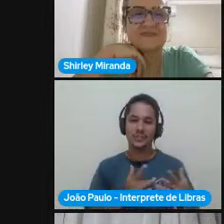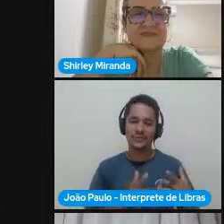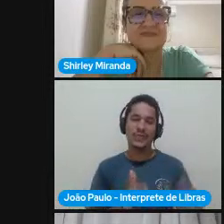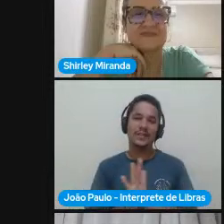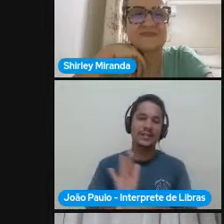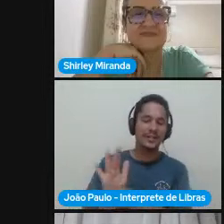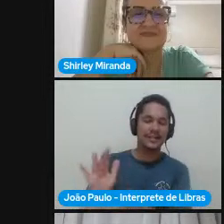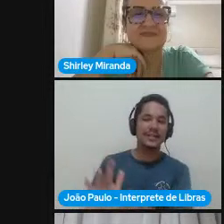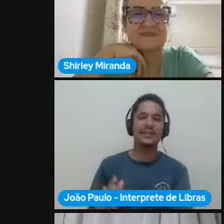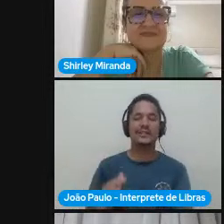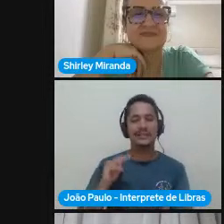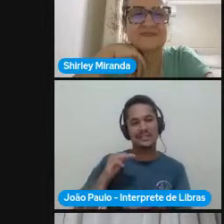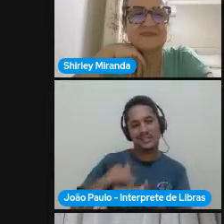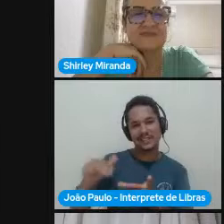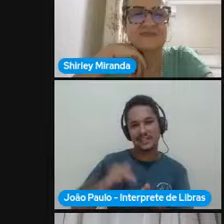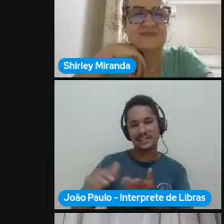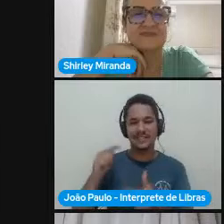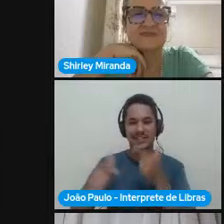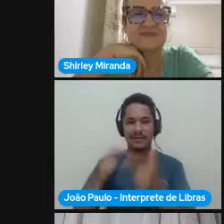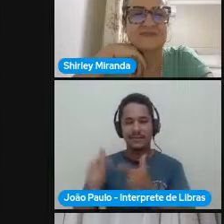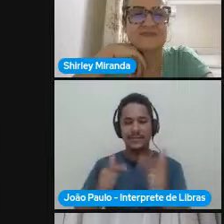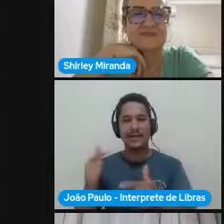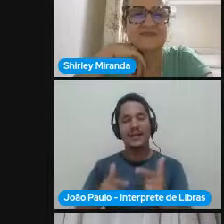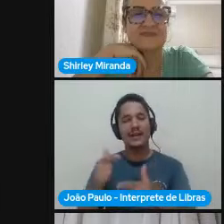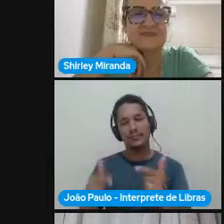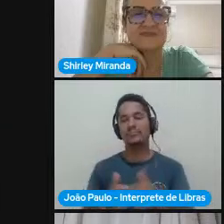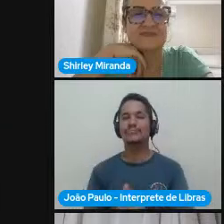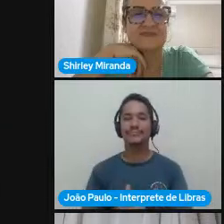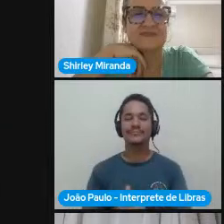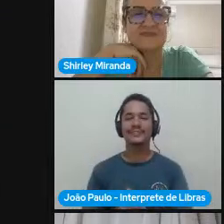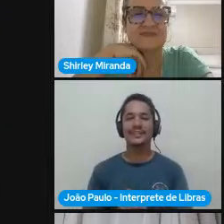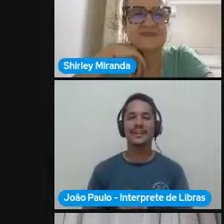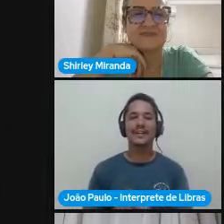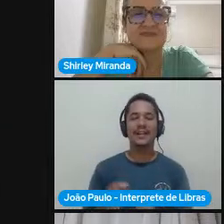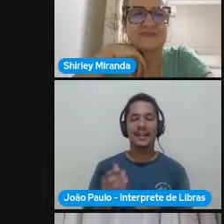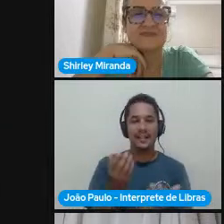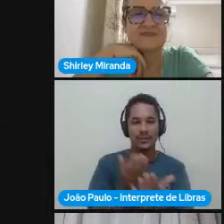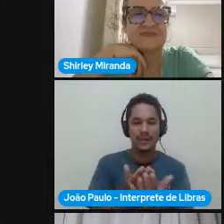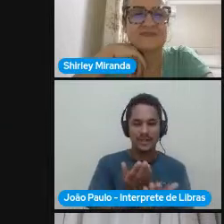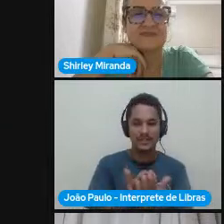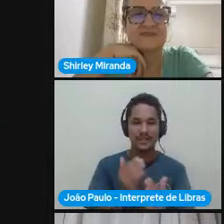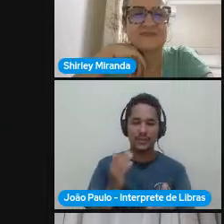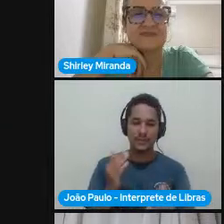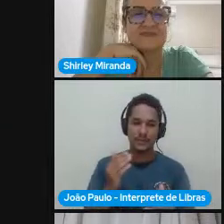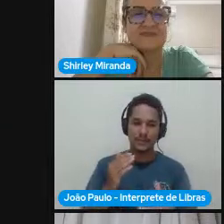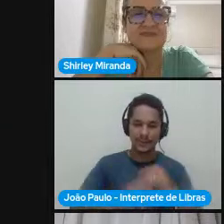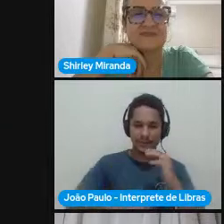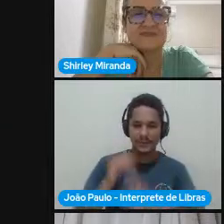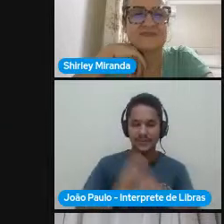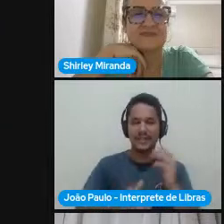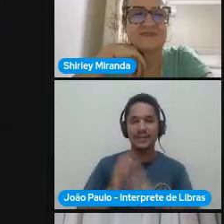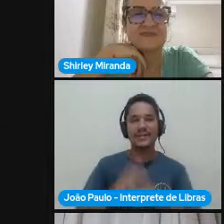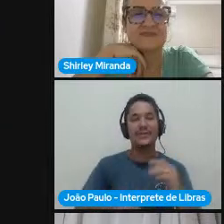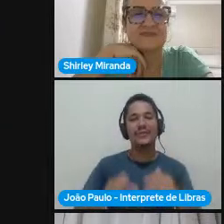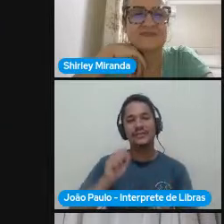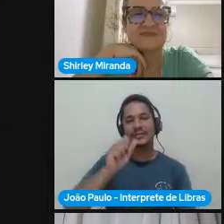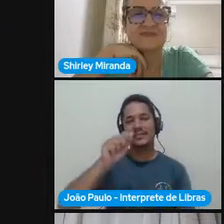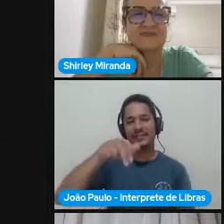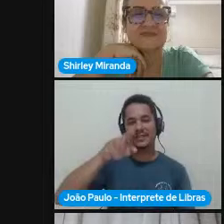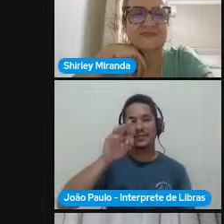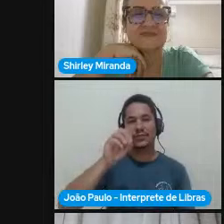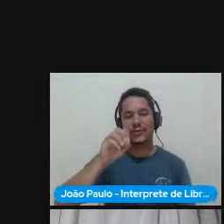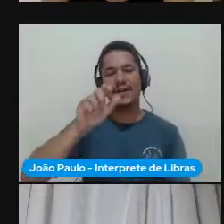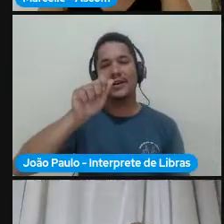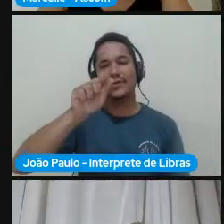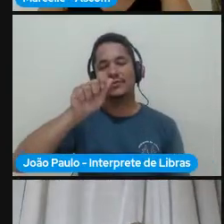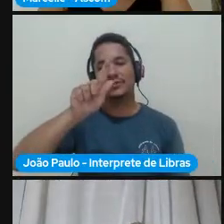Trabalho e Emprego, Educação Profissional Santo Agostinho Barreiro, Era Ela Arena da Cultura, Escola Barbearia Branca de